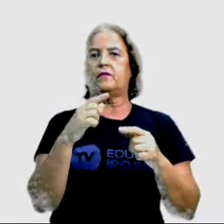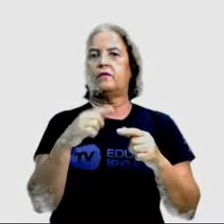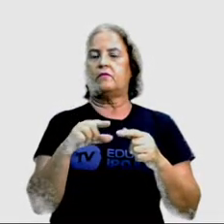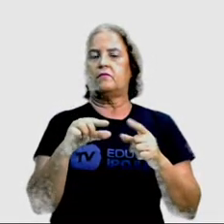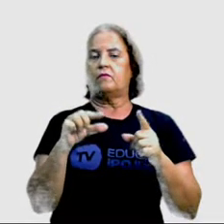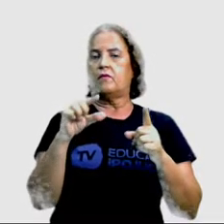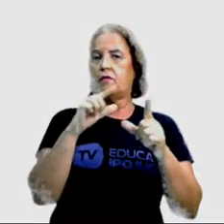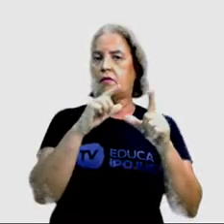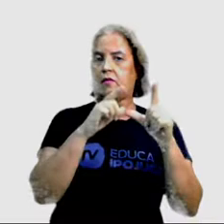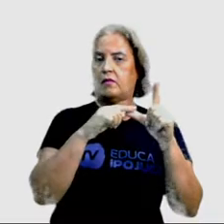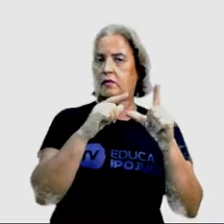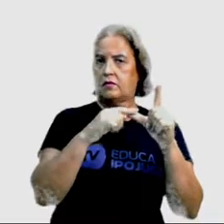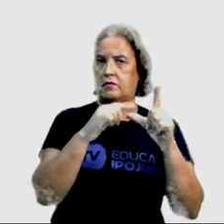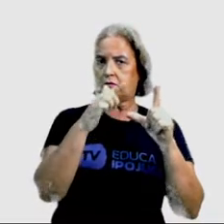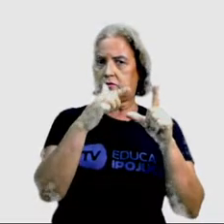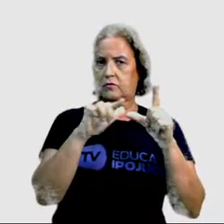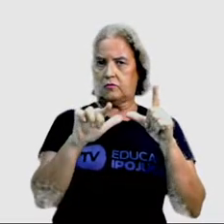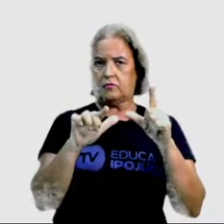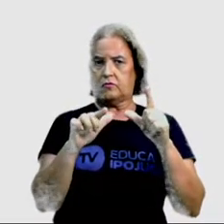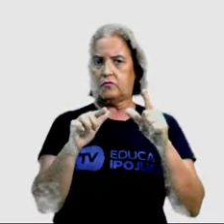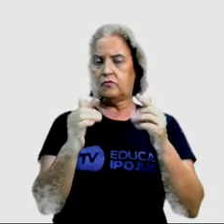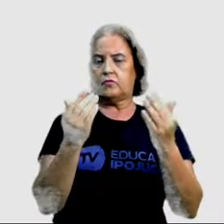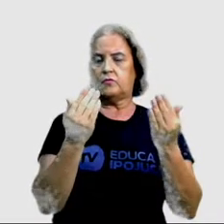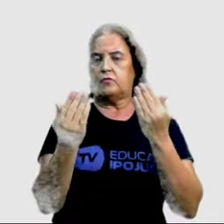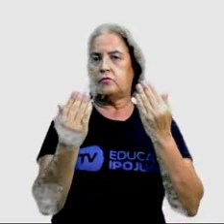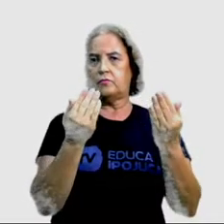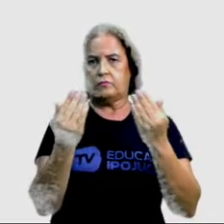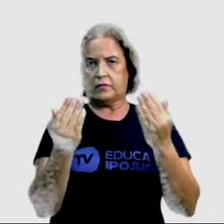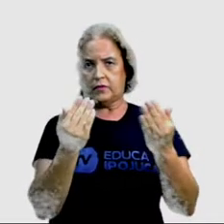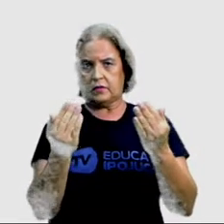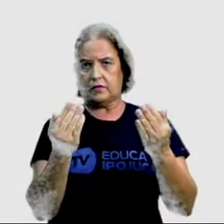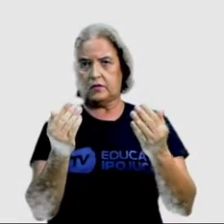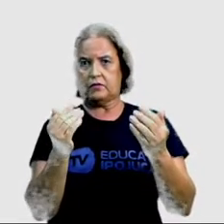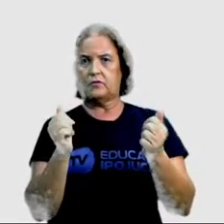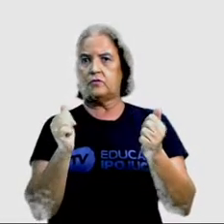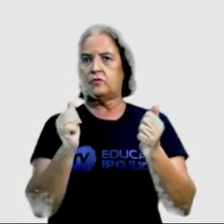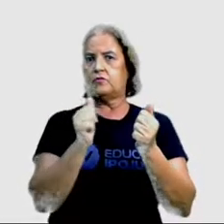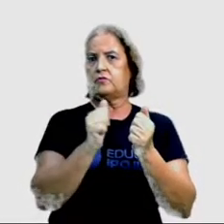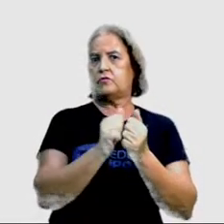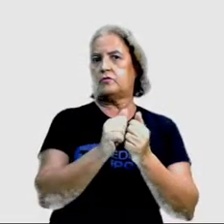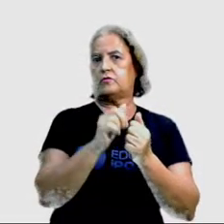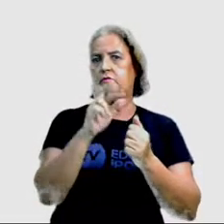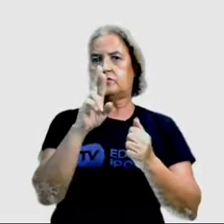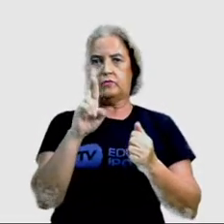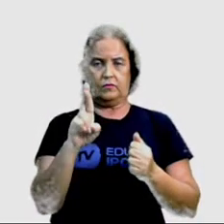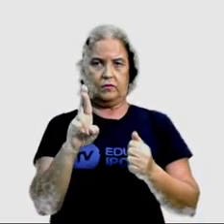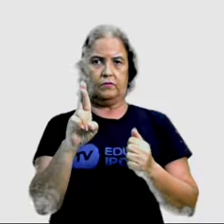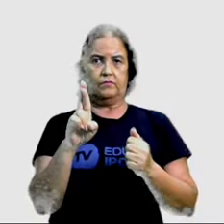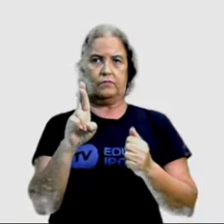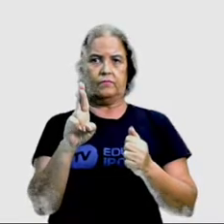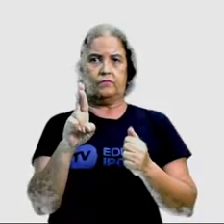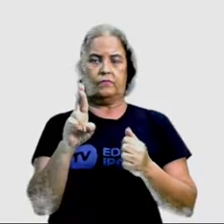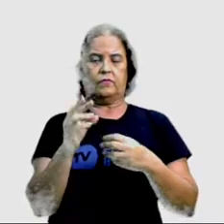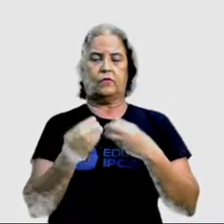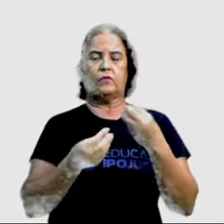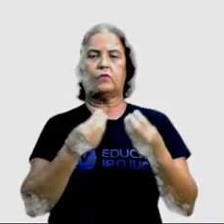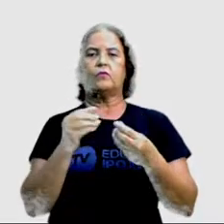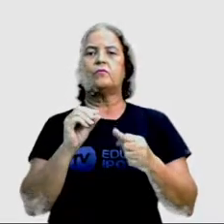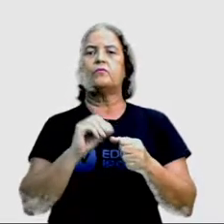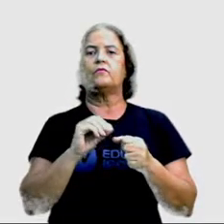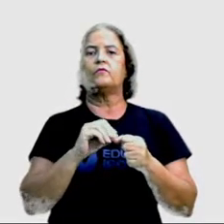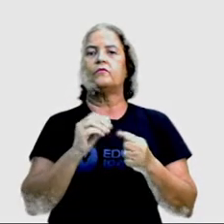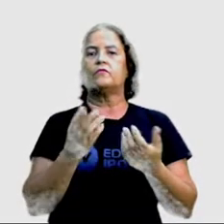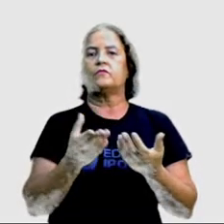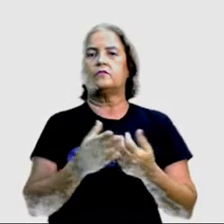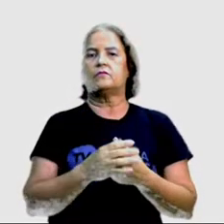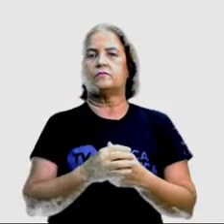letra e formar o comparativo, acrescentando o R. Como que ficaria? Nós temos aqui o large,